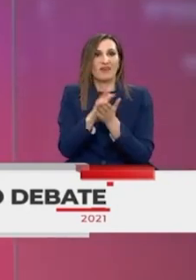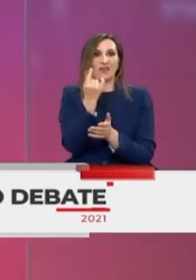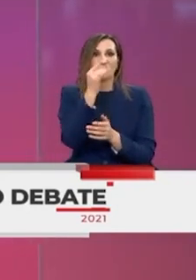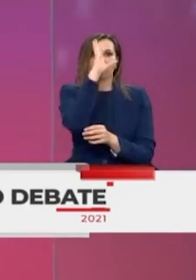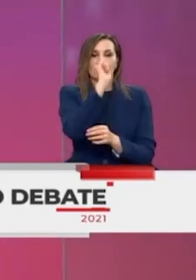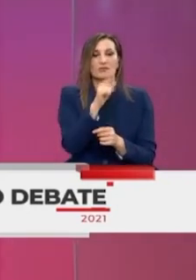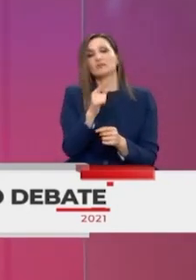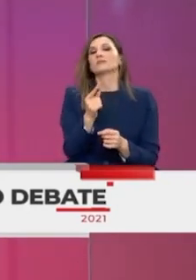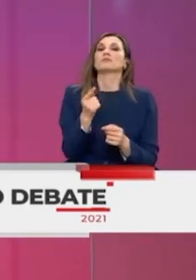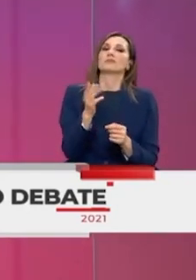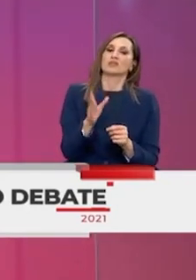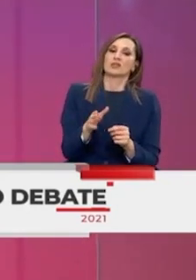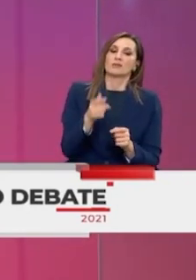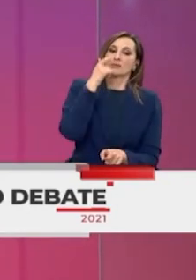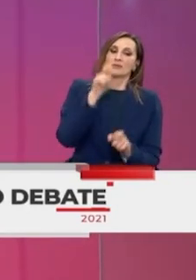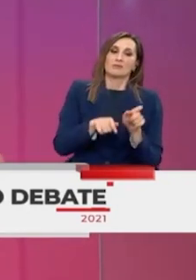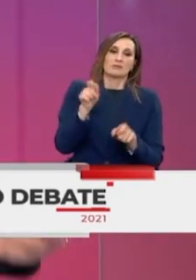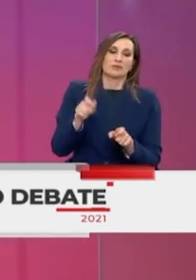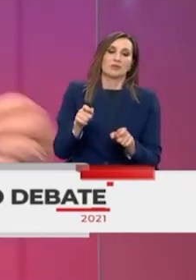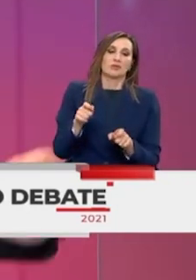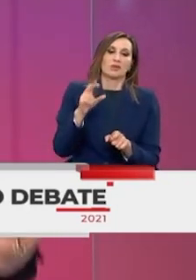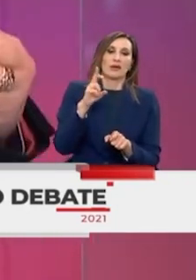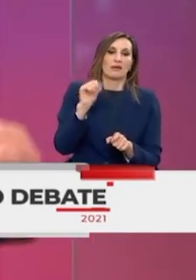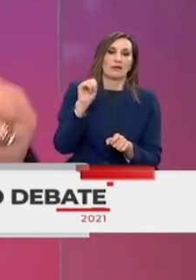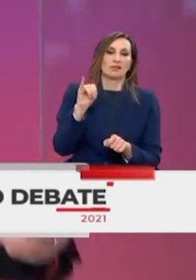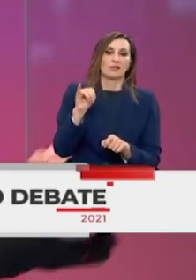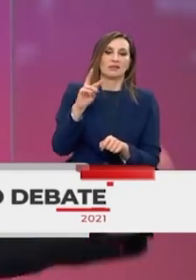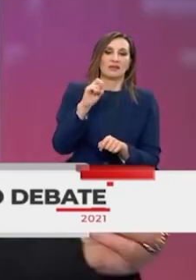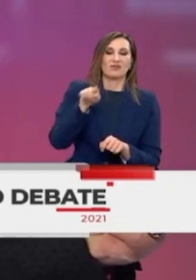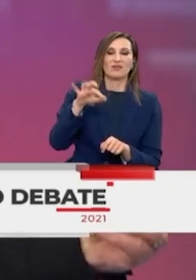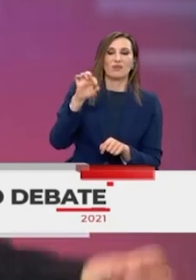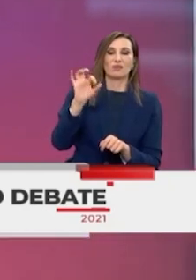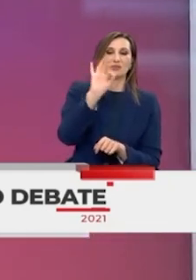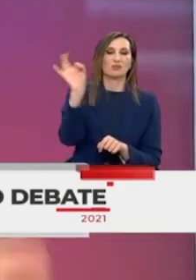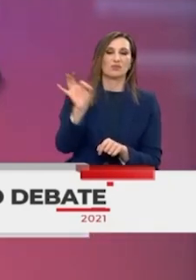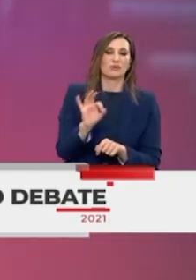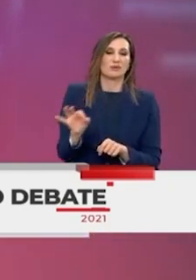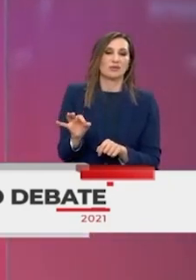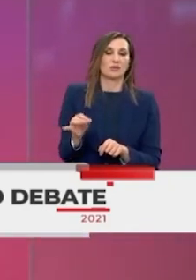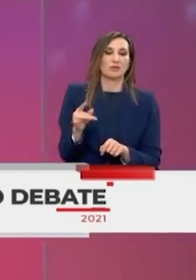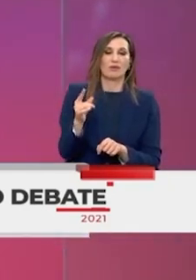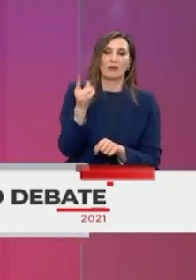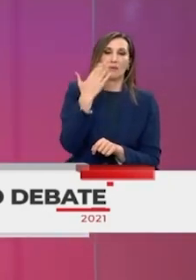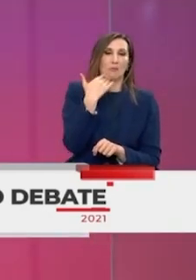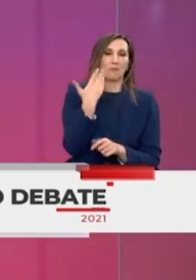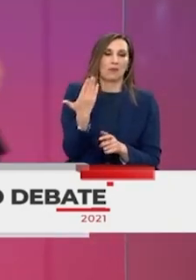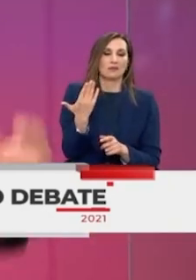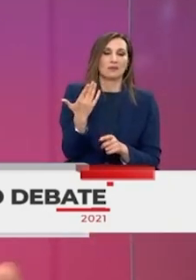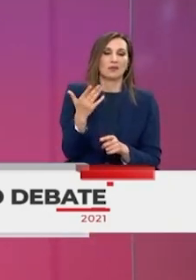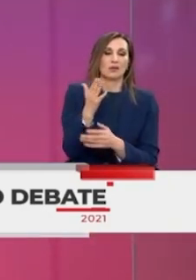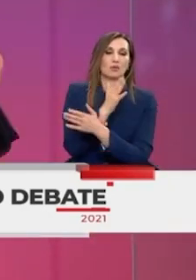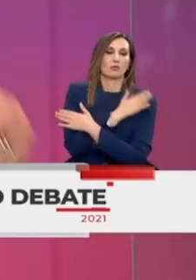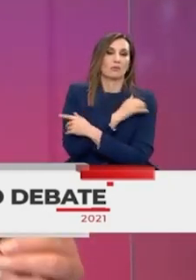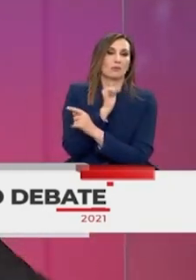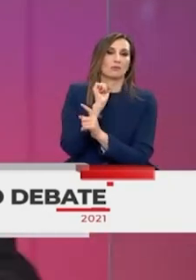Já recebeu os que vivem de RSI, sabemos, são 3,8% do enganar, RSI. É uma fração que o amigo deste